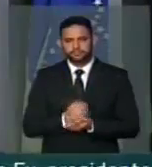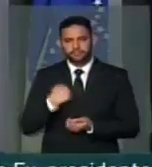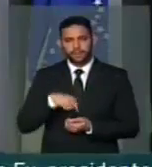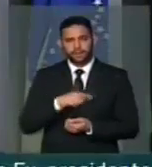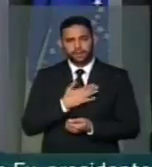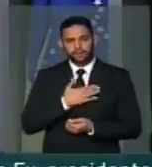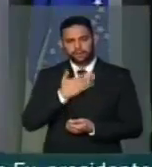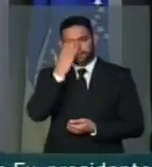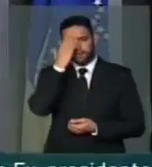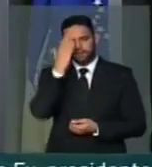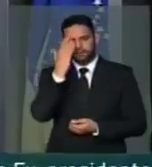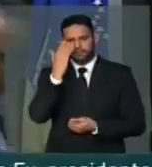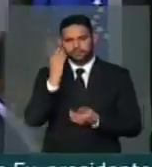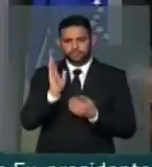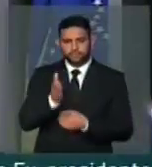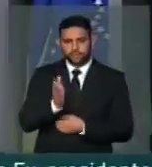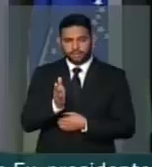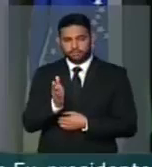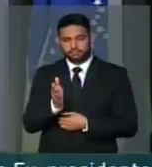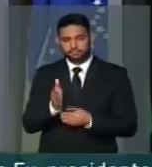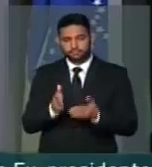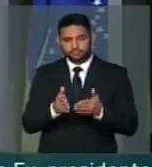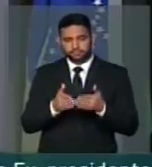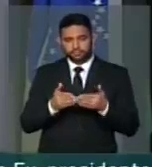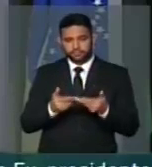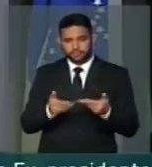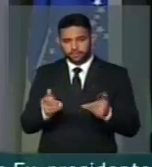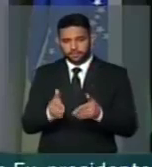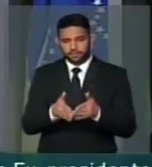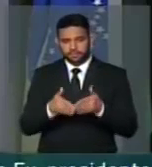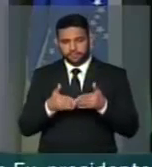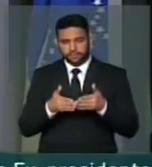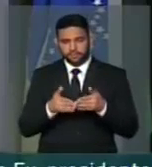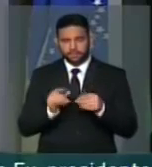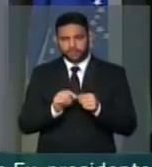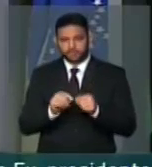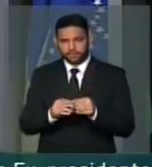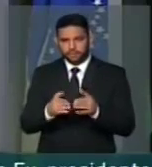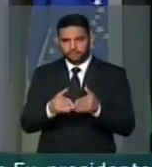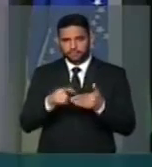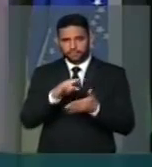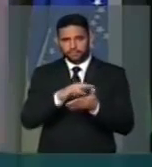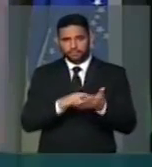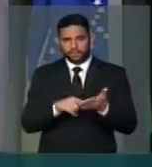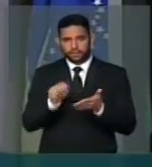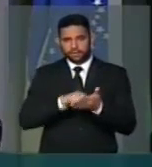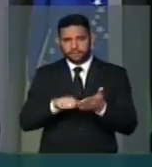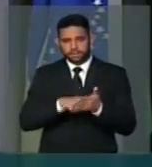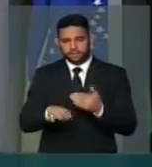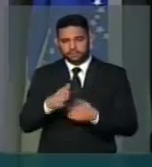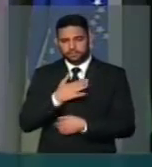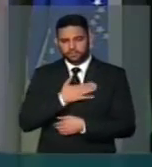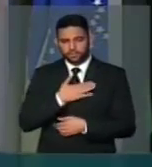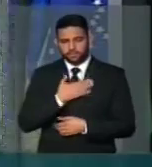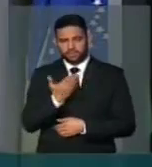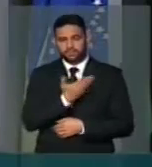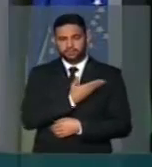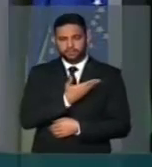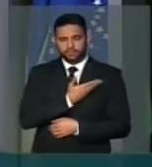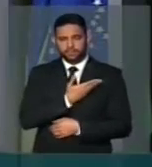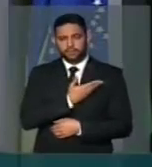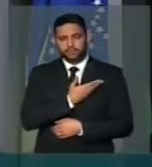eu agradeço de pronto o atendimento a esse requerimento assinado por mim, pelos